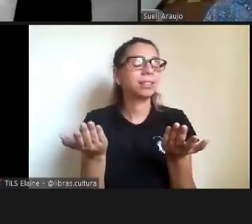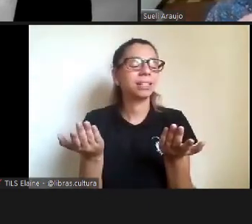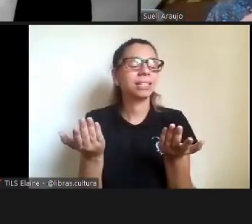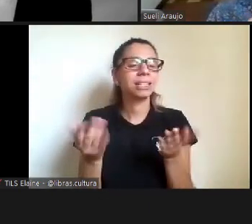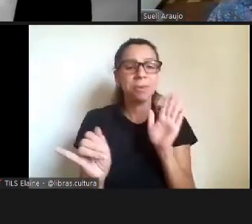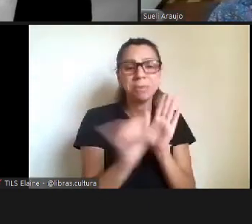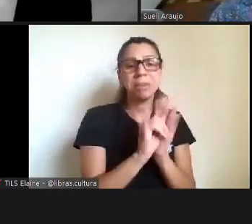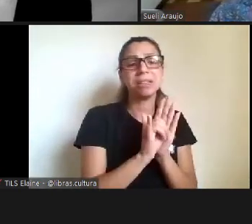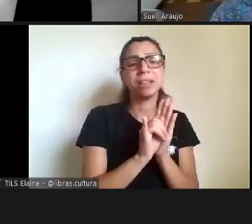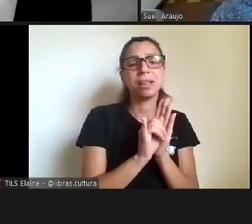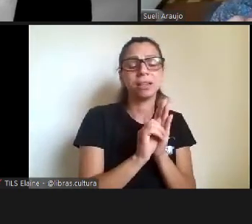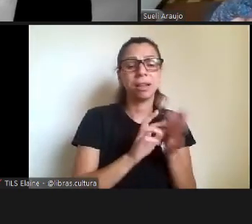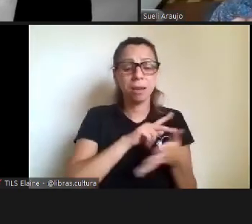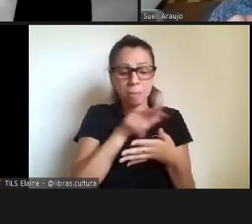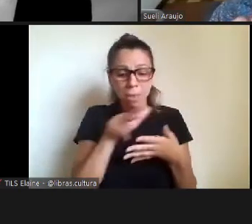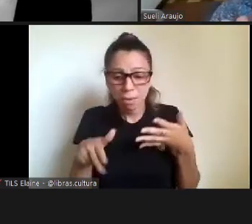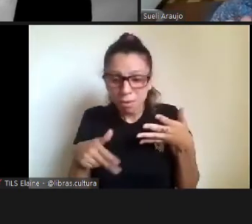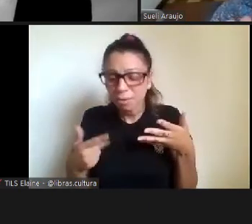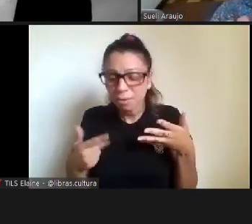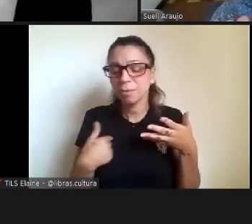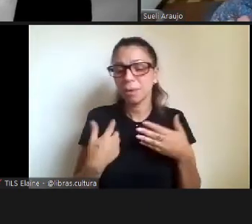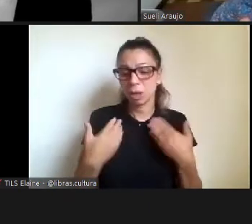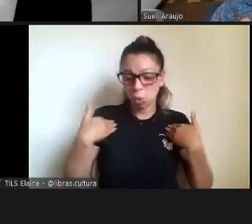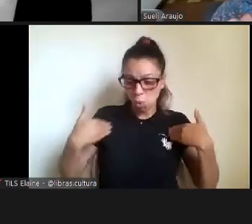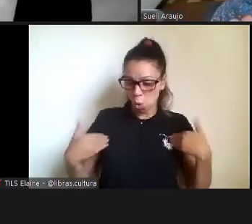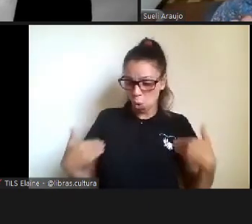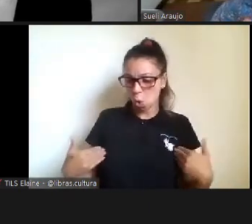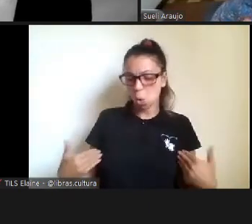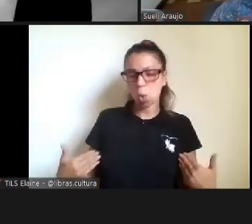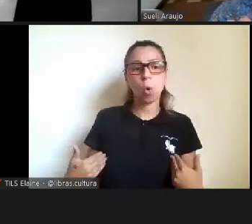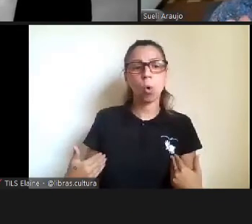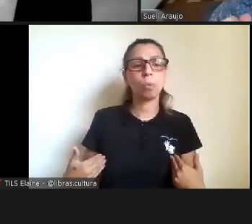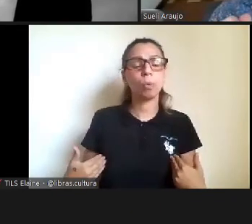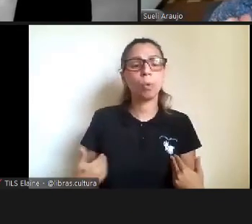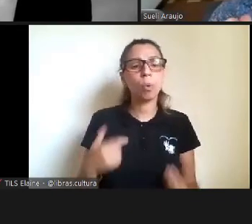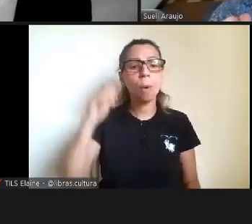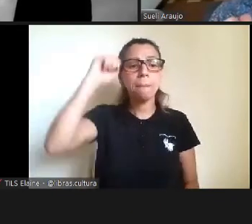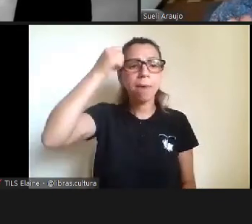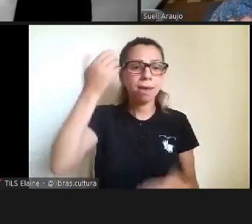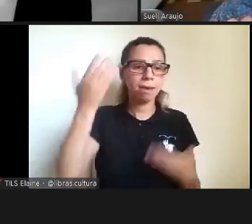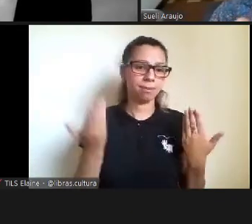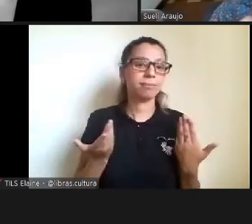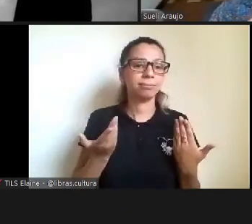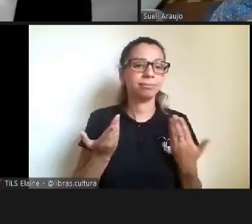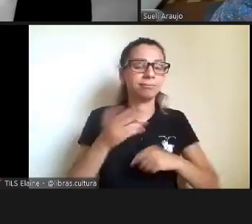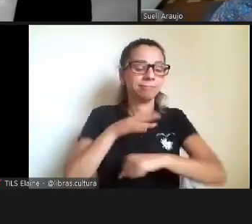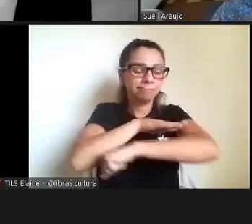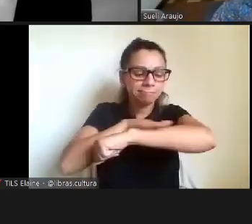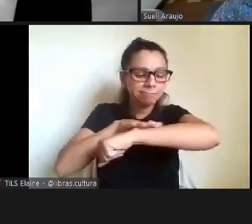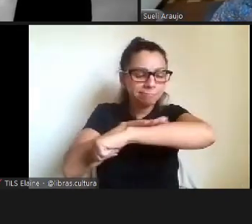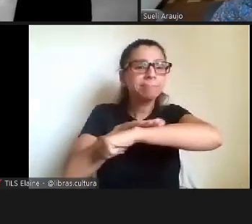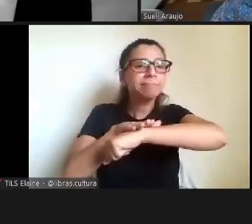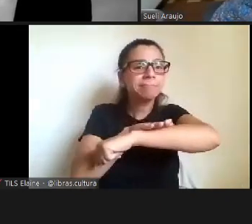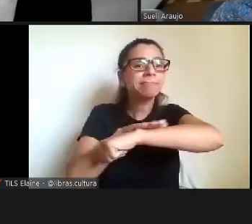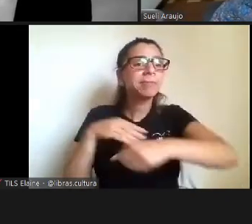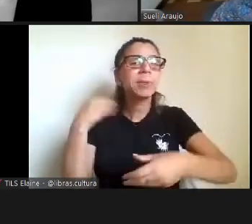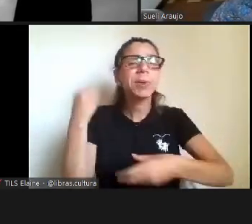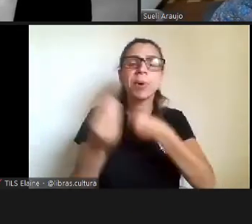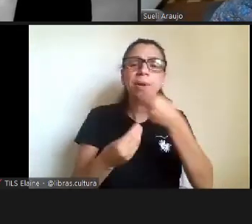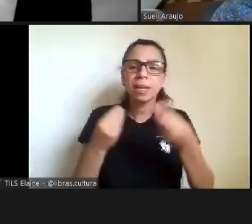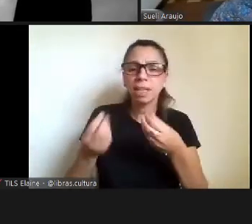Eu tenho muita coisa para falar a partir do meu corpo, né, do meu corpo preto. E eu queria falar sobre algo